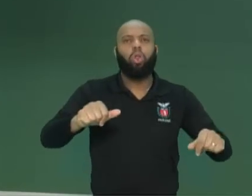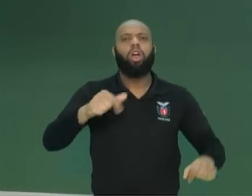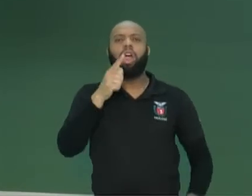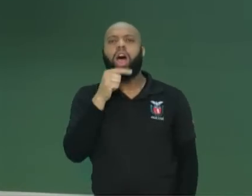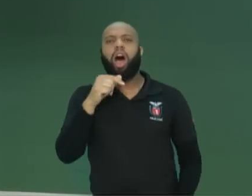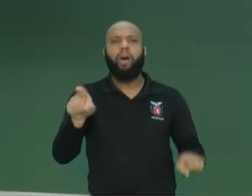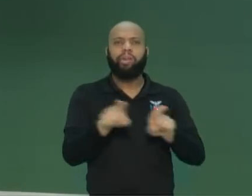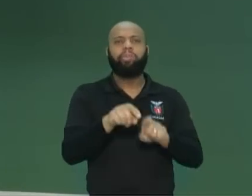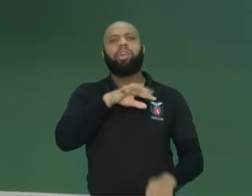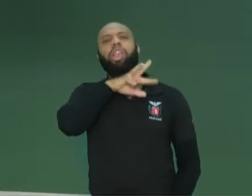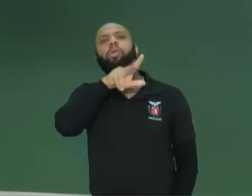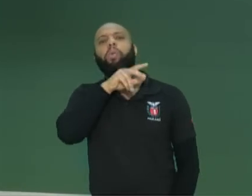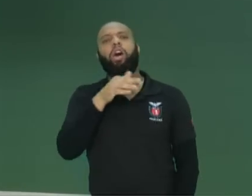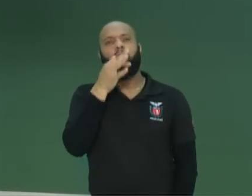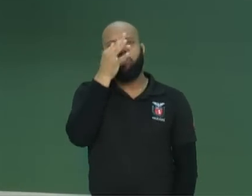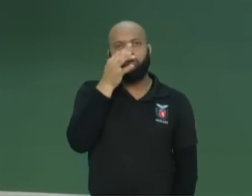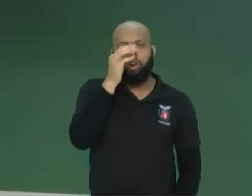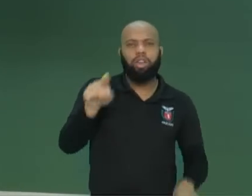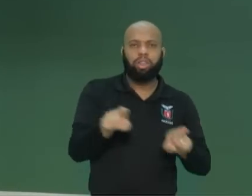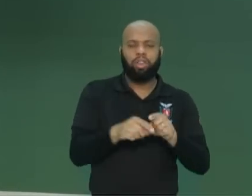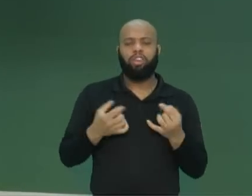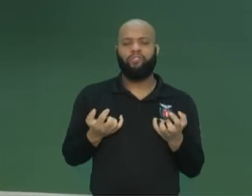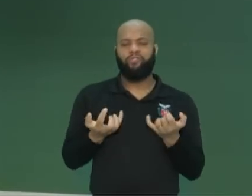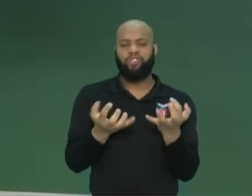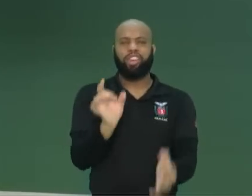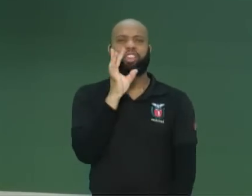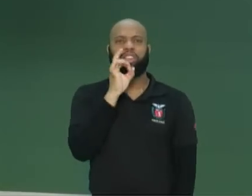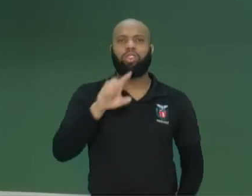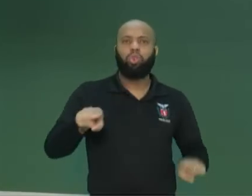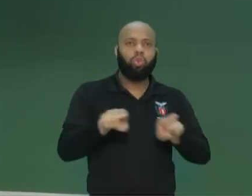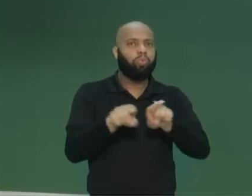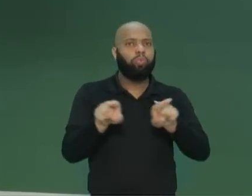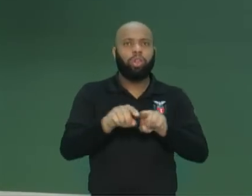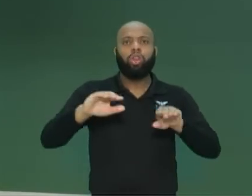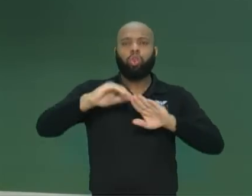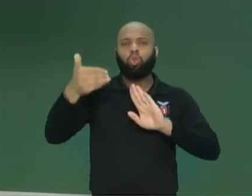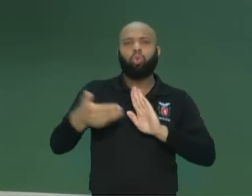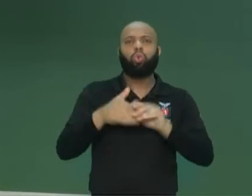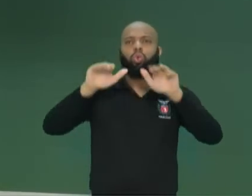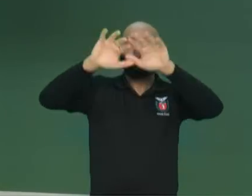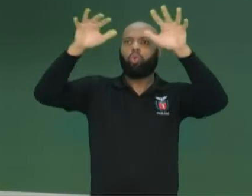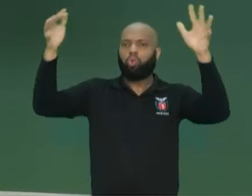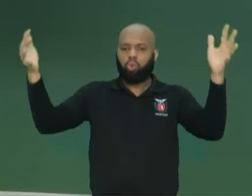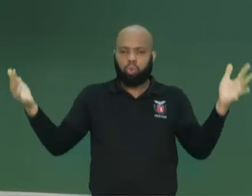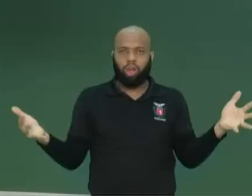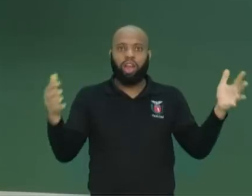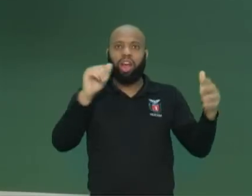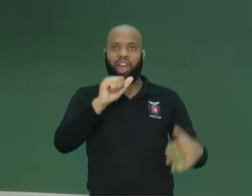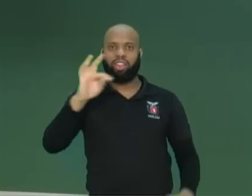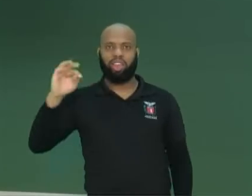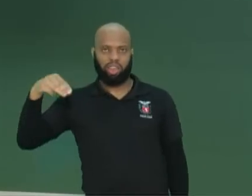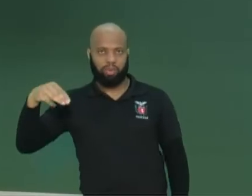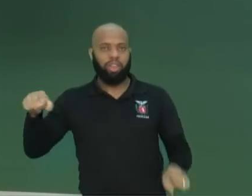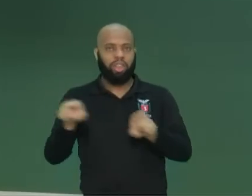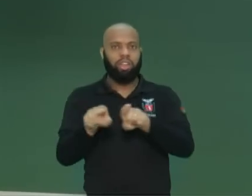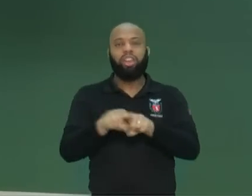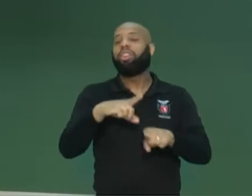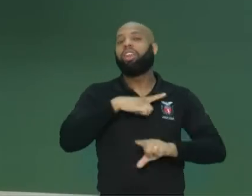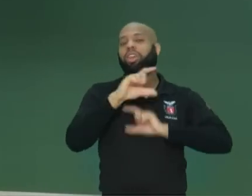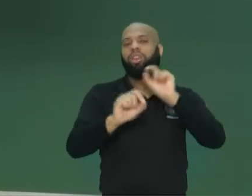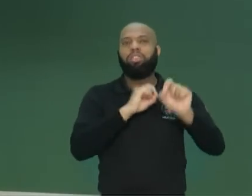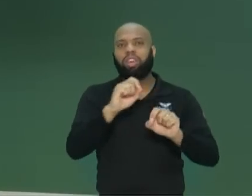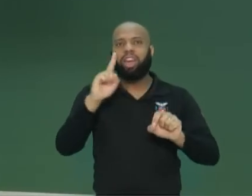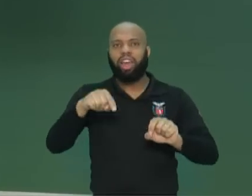animais que vivem ali, na vegetação, na atmosfera. Esse conjunto de coisas que tem um equilíbrio natural naquela